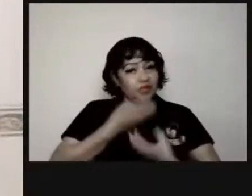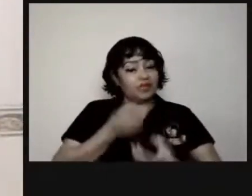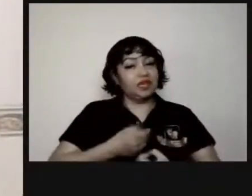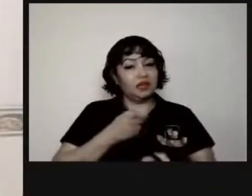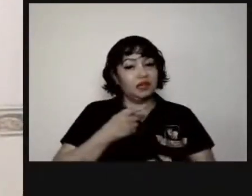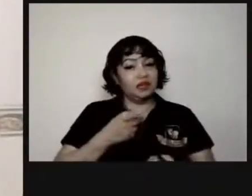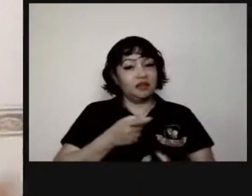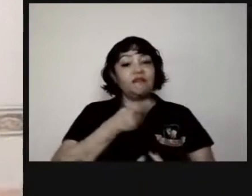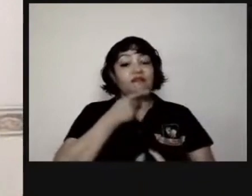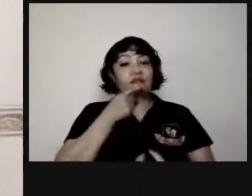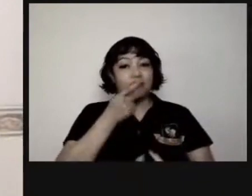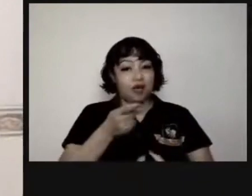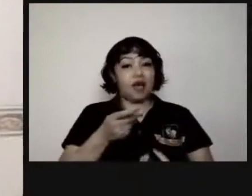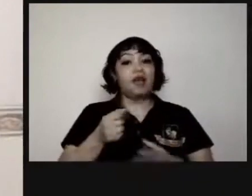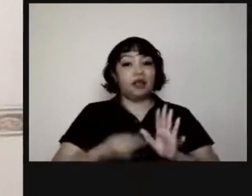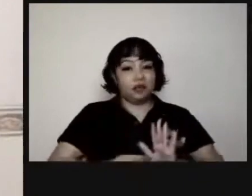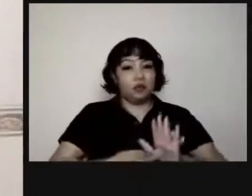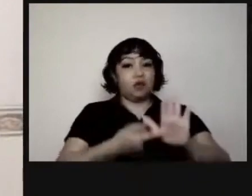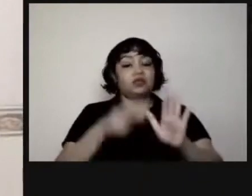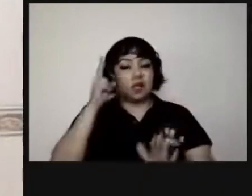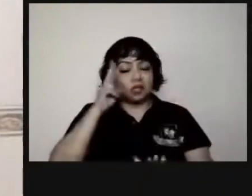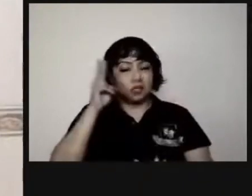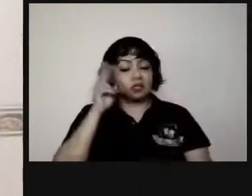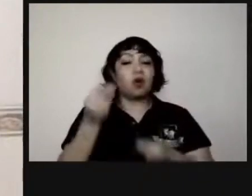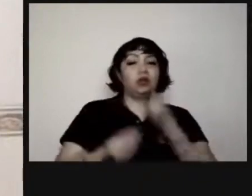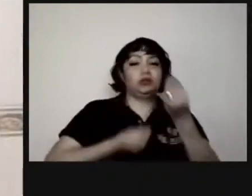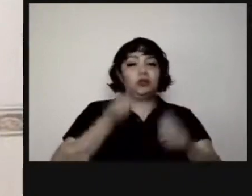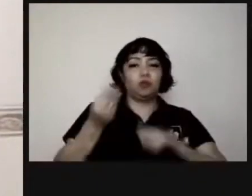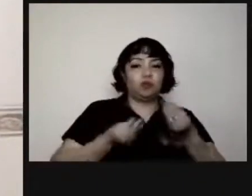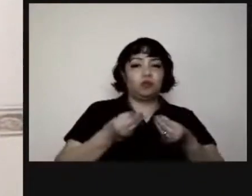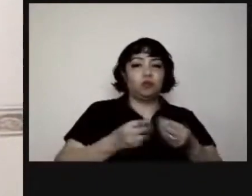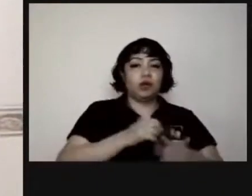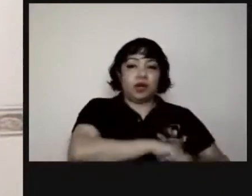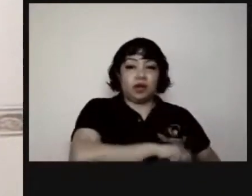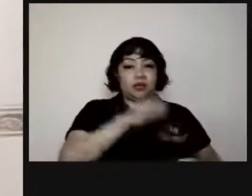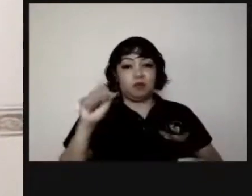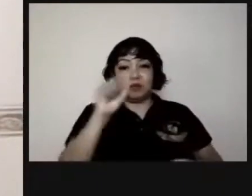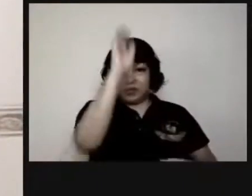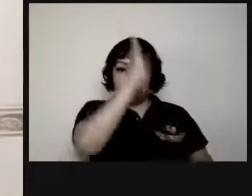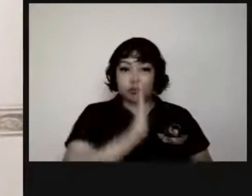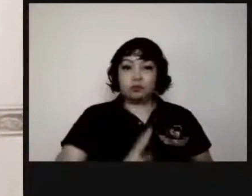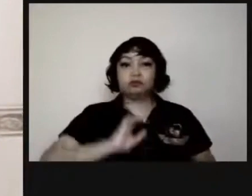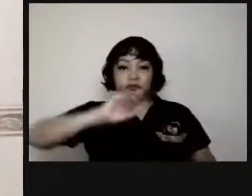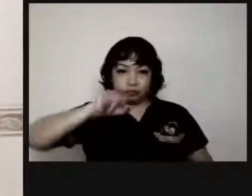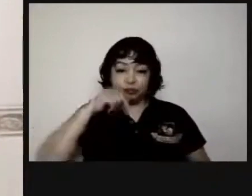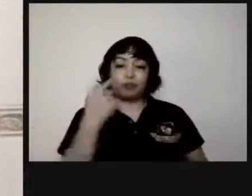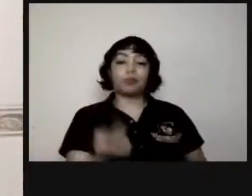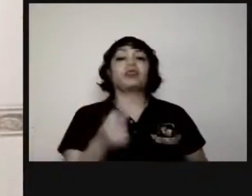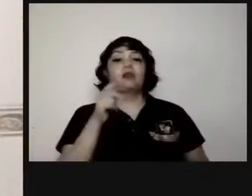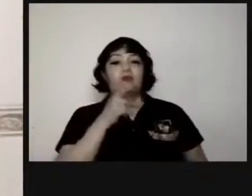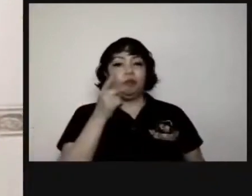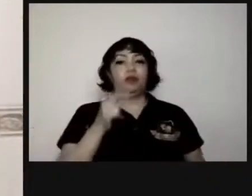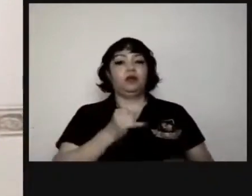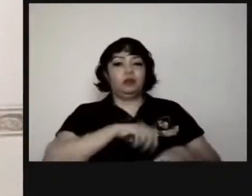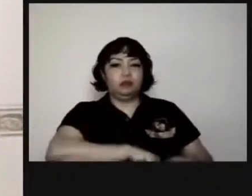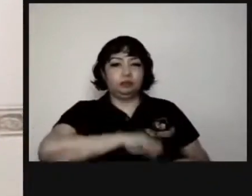sobre a história de como foi essa independência para o Brasil. Depois nós falamos sobre essa